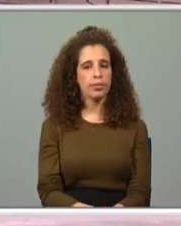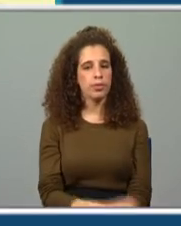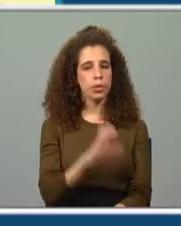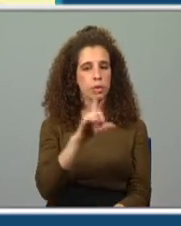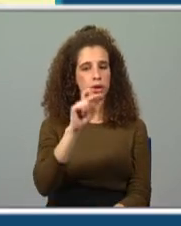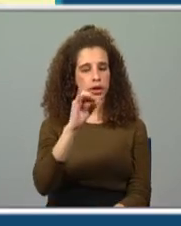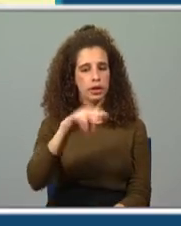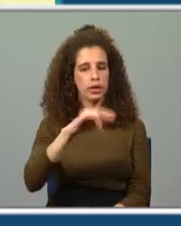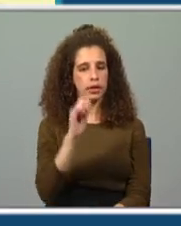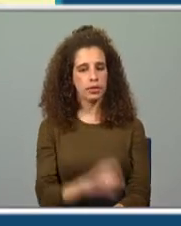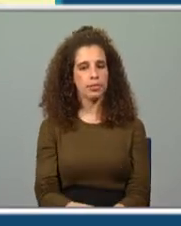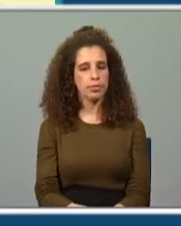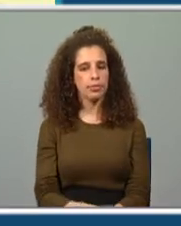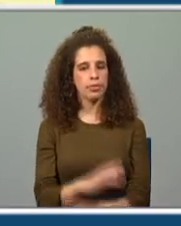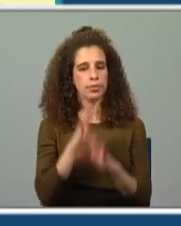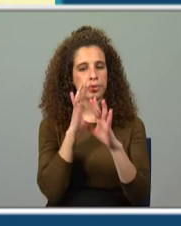que também está na banda.